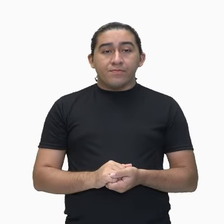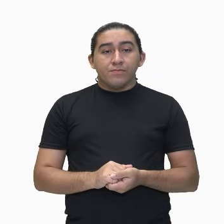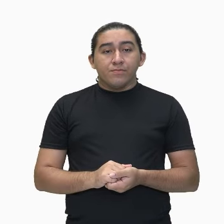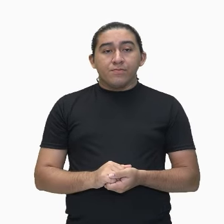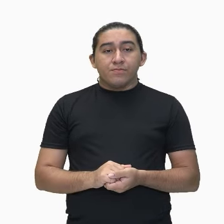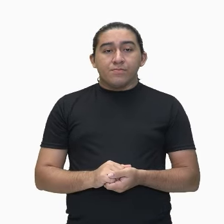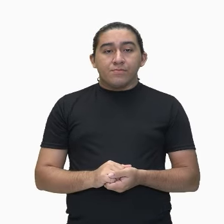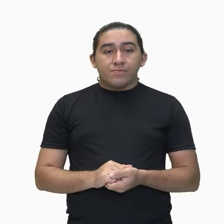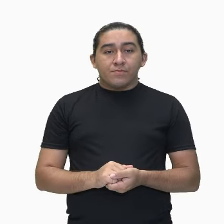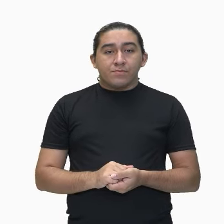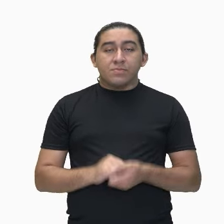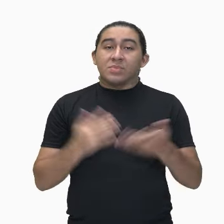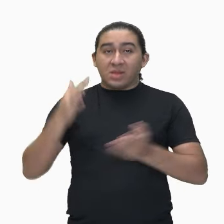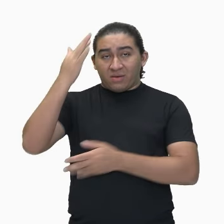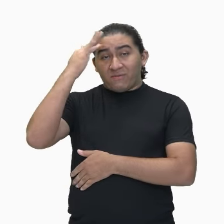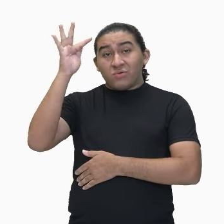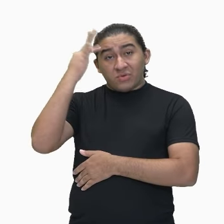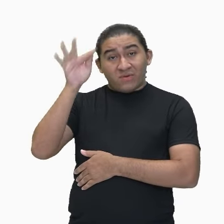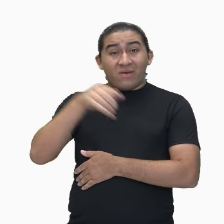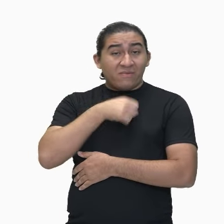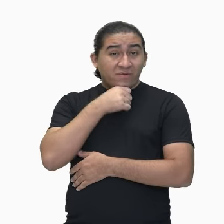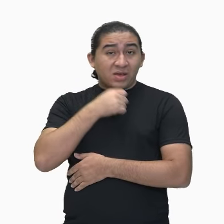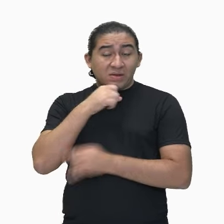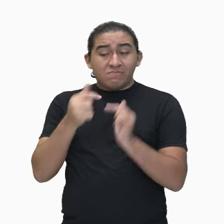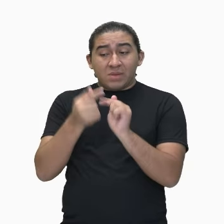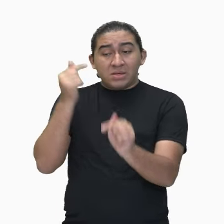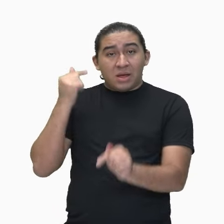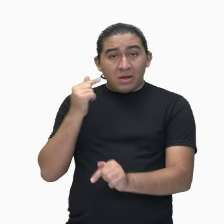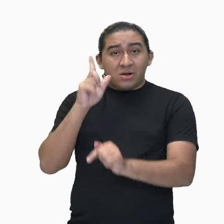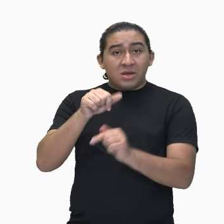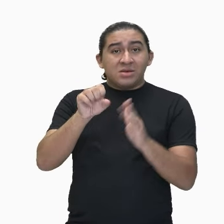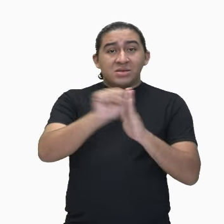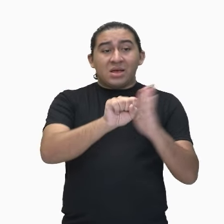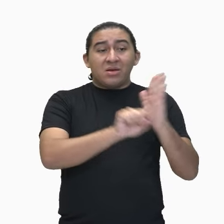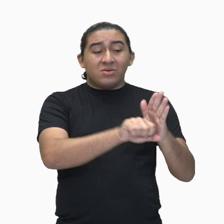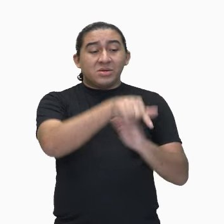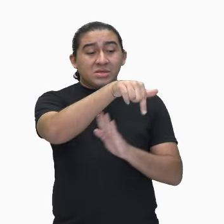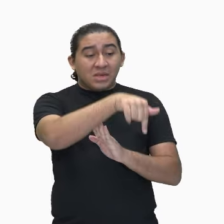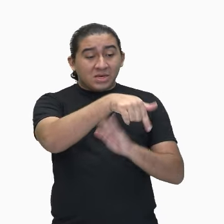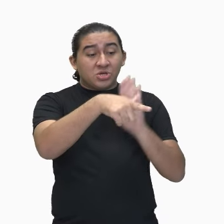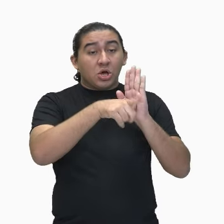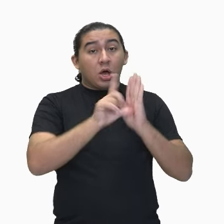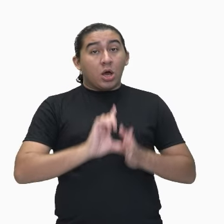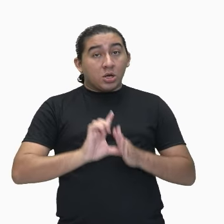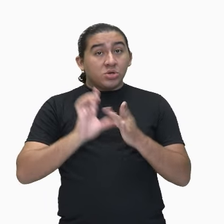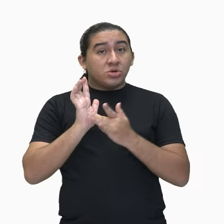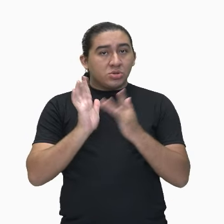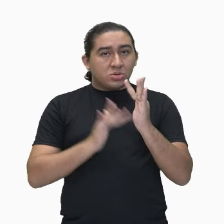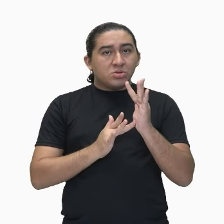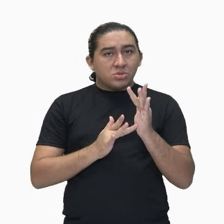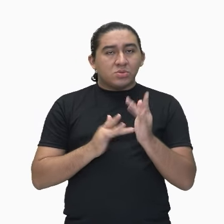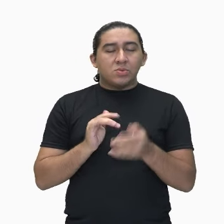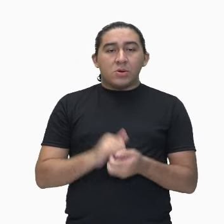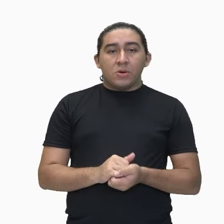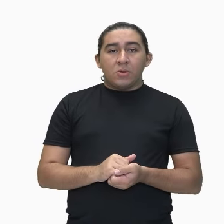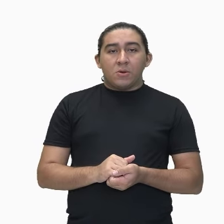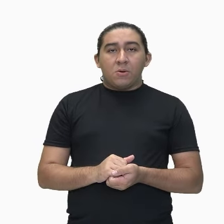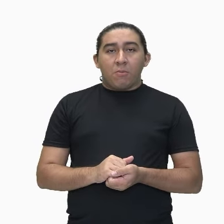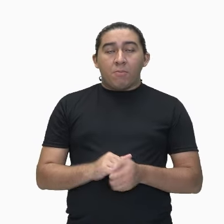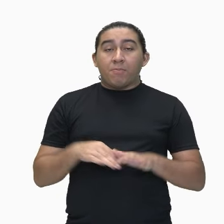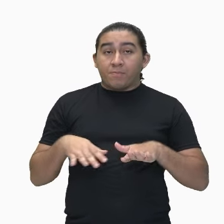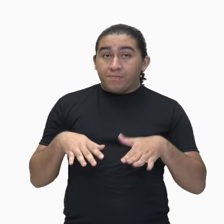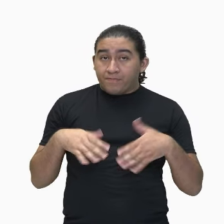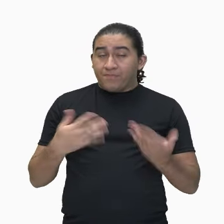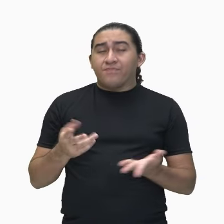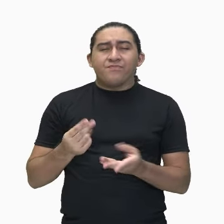só, filosofia é bem antiga, né? Nós estamos falando de século VII antes de Cristo. Então, é muito